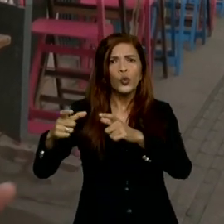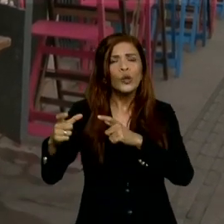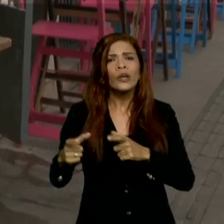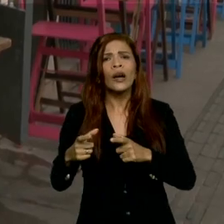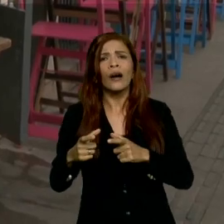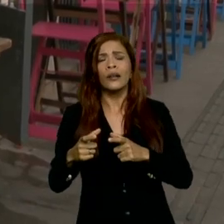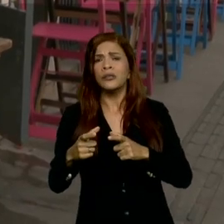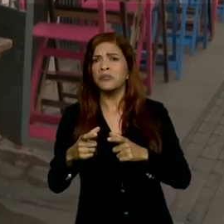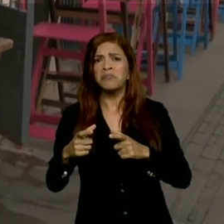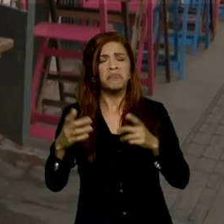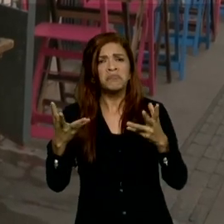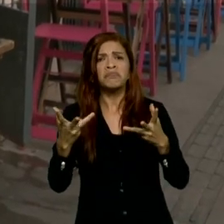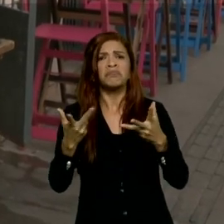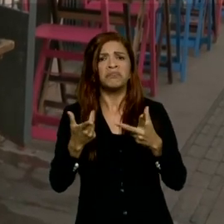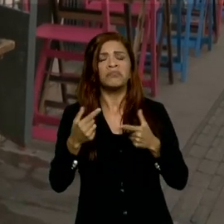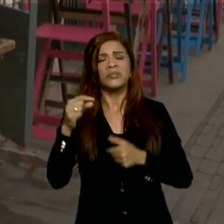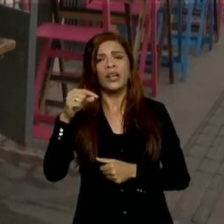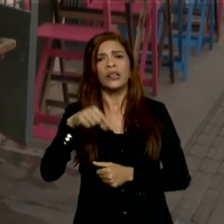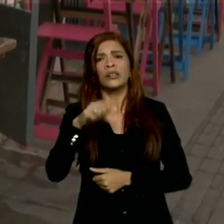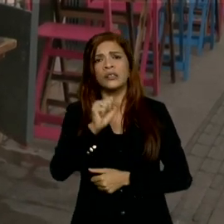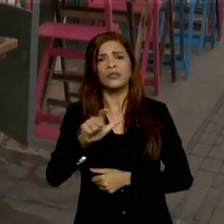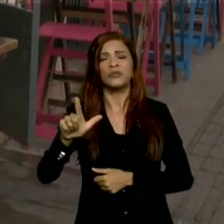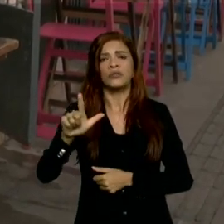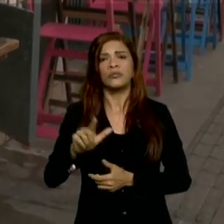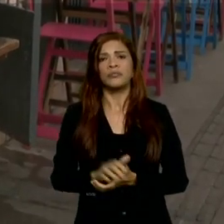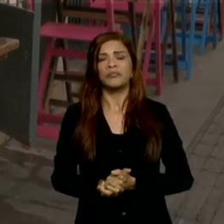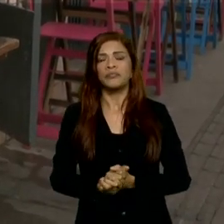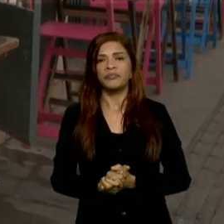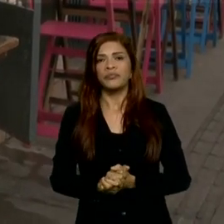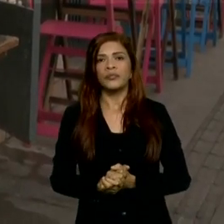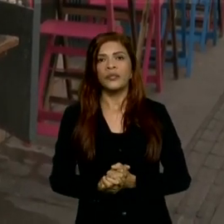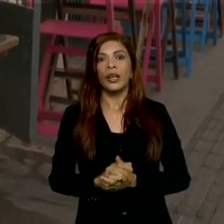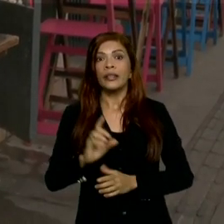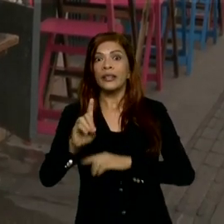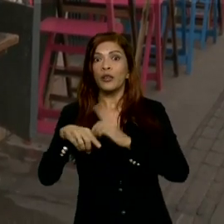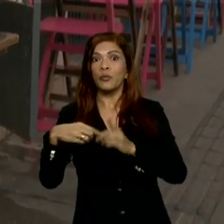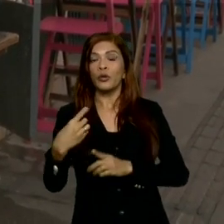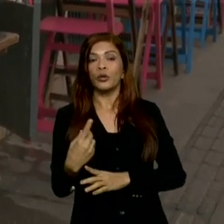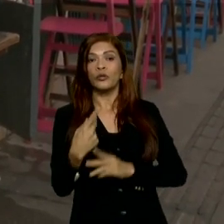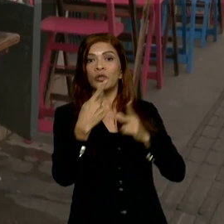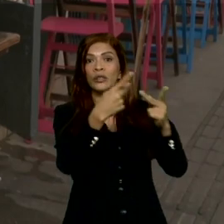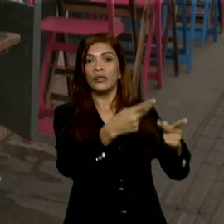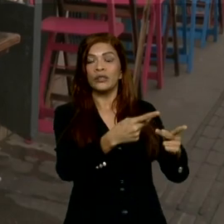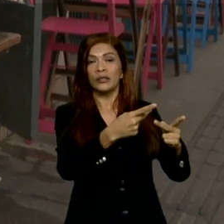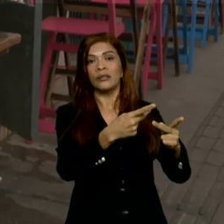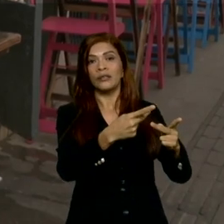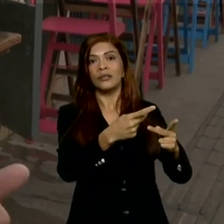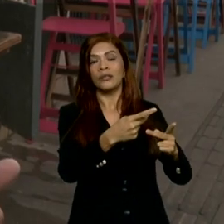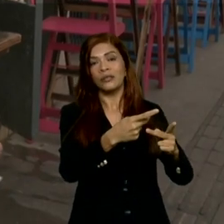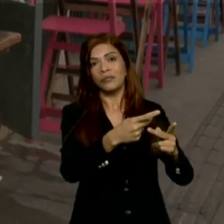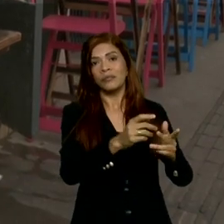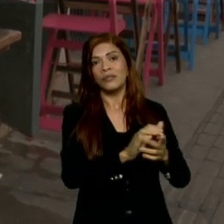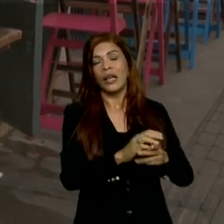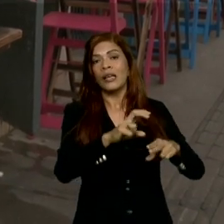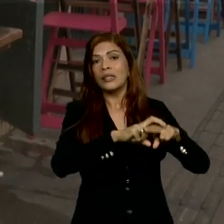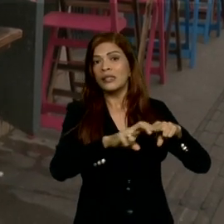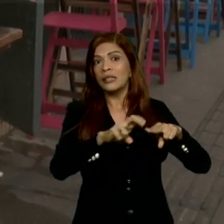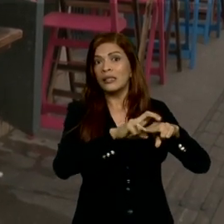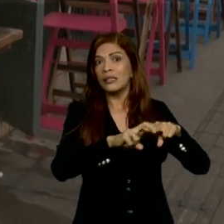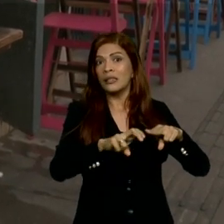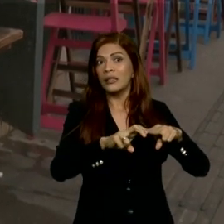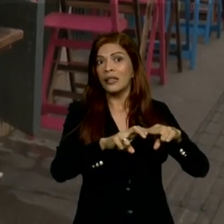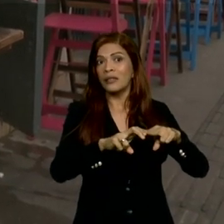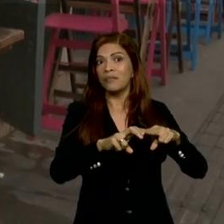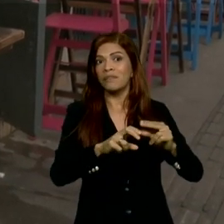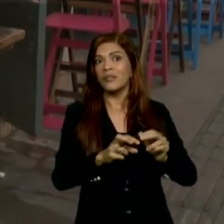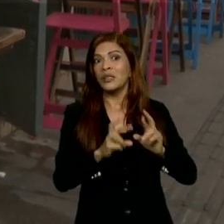Magníficos aqui em São Luís e daqui a gente vai pro interior de Santa ineis e a gente tá com esperança né Eh